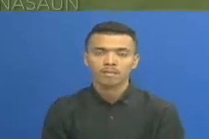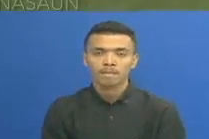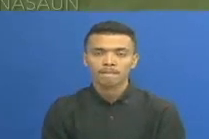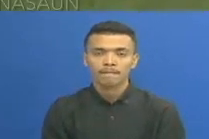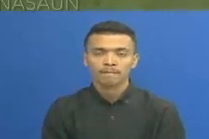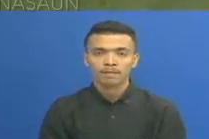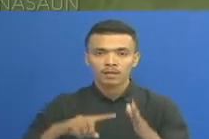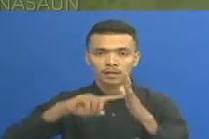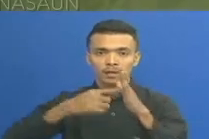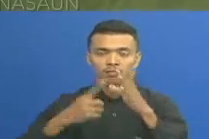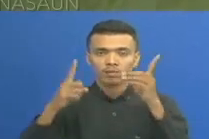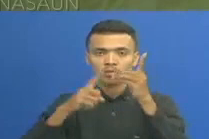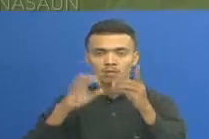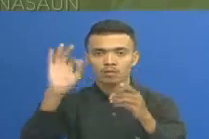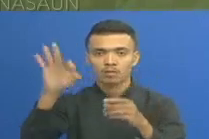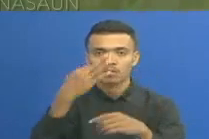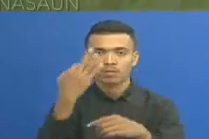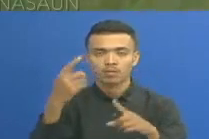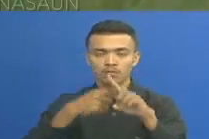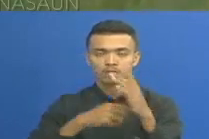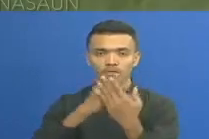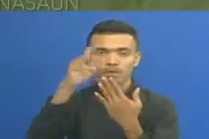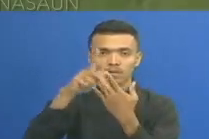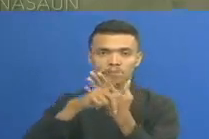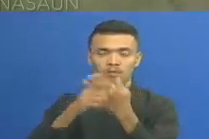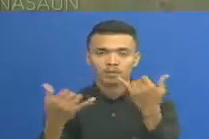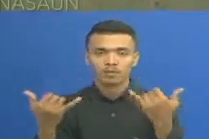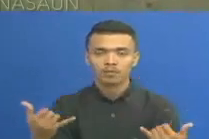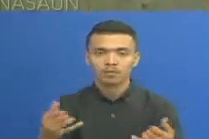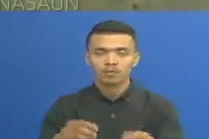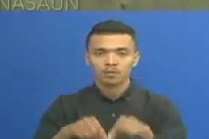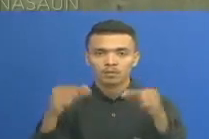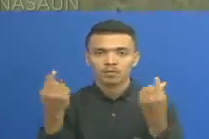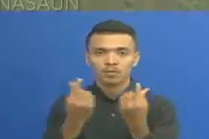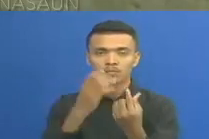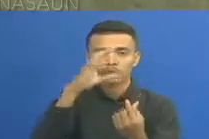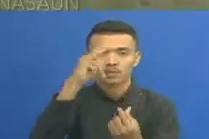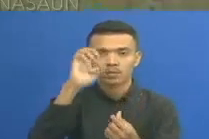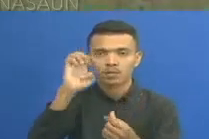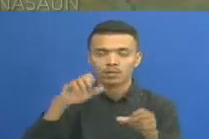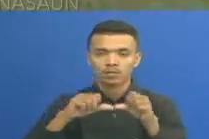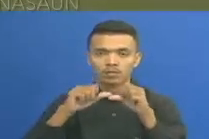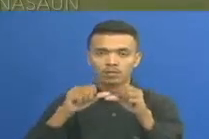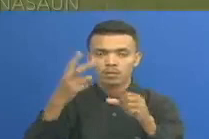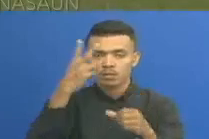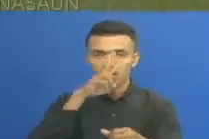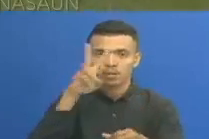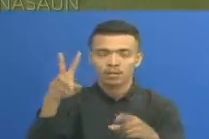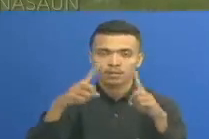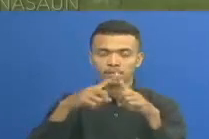Entretanto, a Ruhu se loron sanulo recensia fulang abril to ohin loron, equipa CNE continua halo supervisão